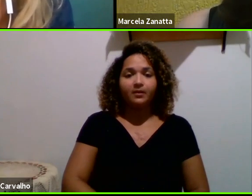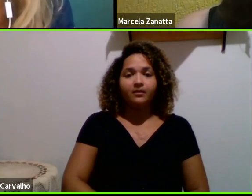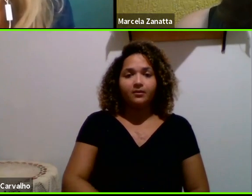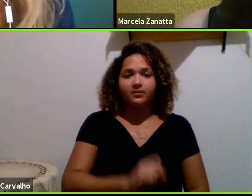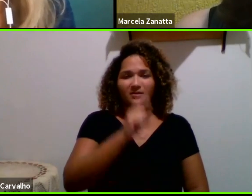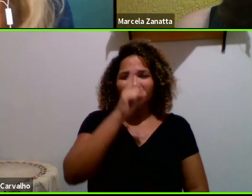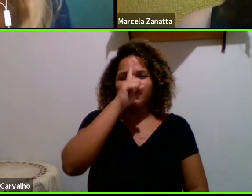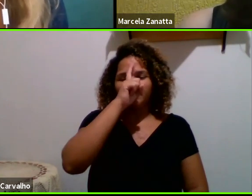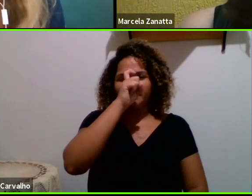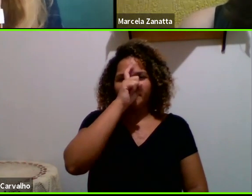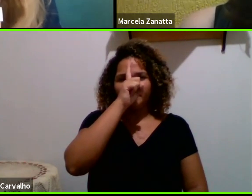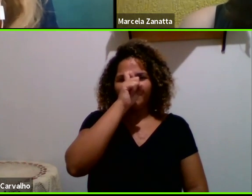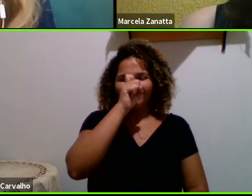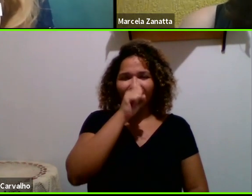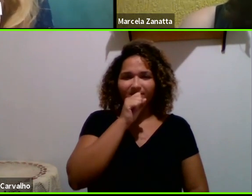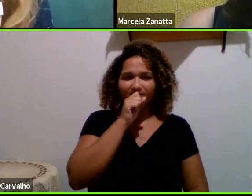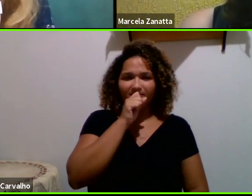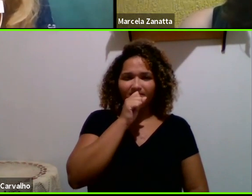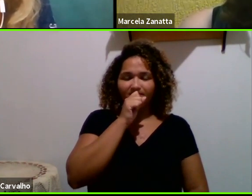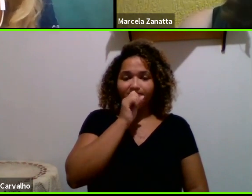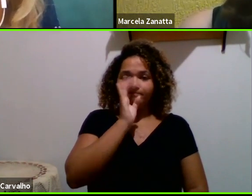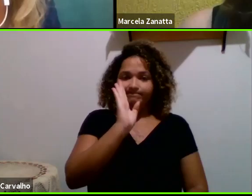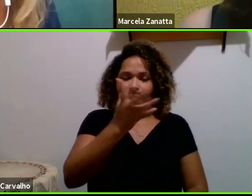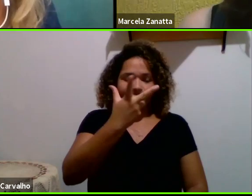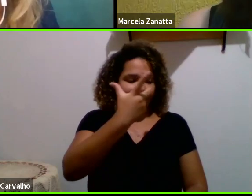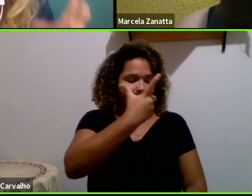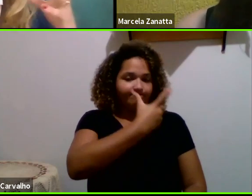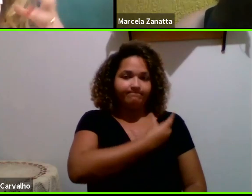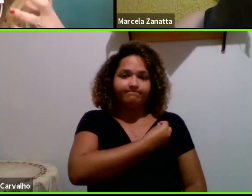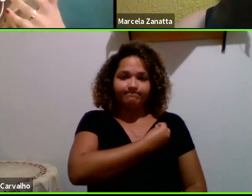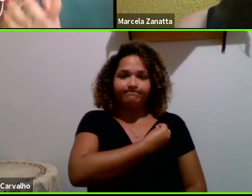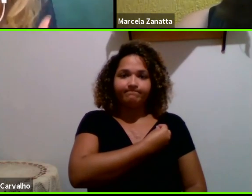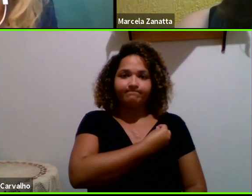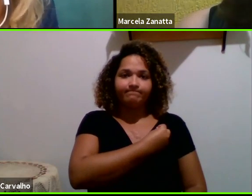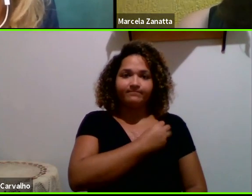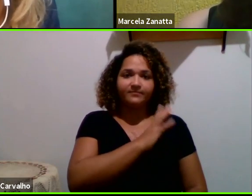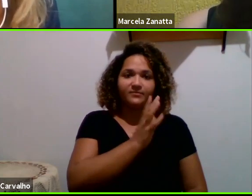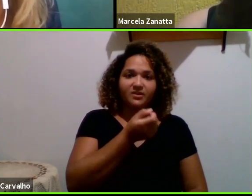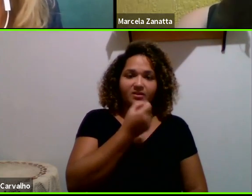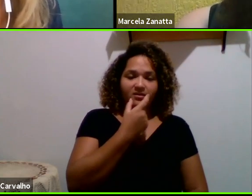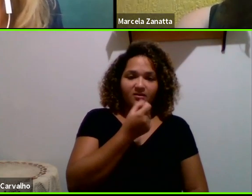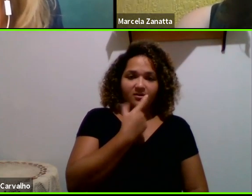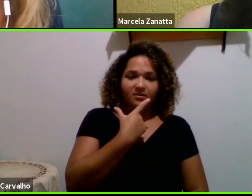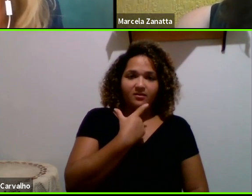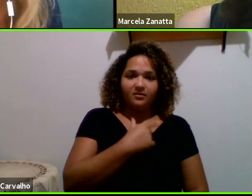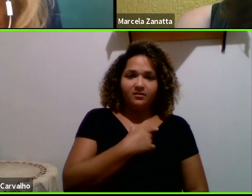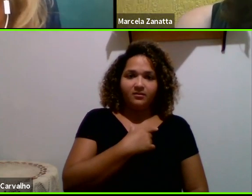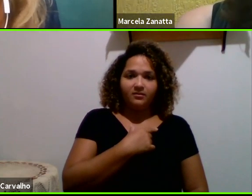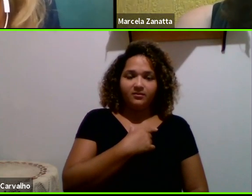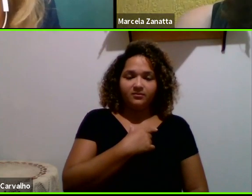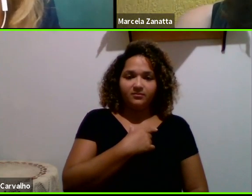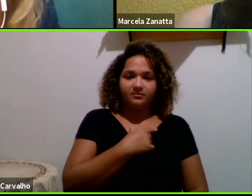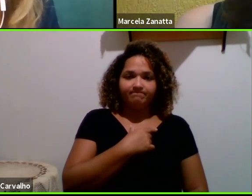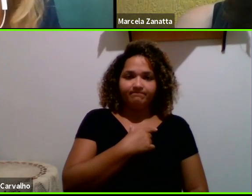se prescreve ocitocina de rotina, onde a mulher já chega com aquele kit completo,